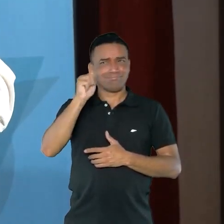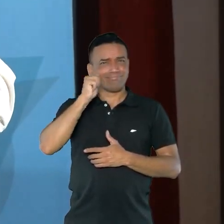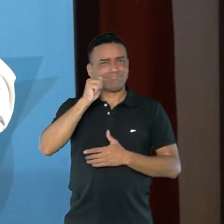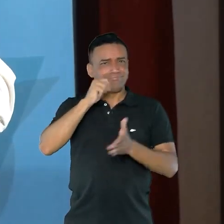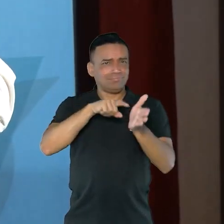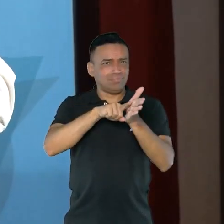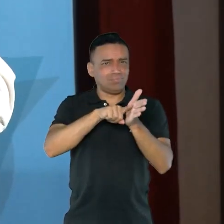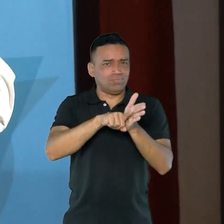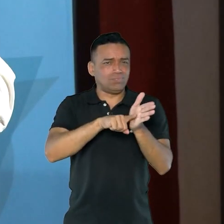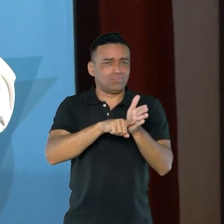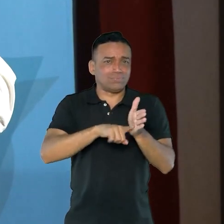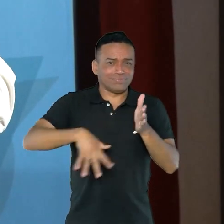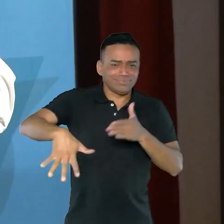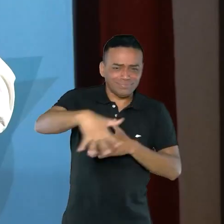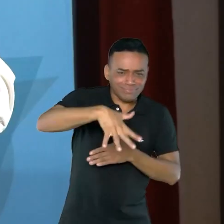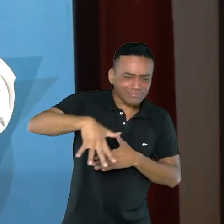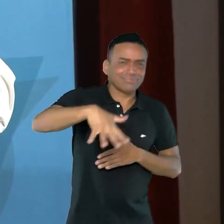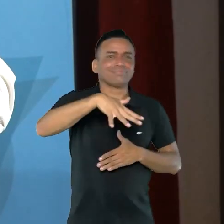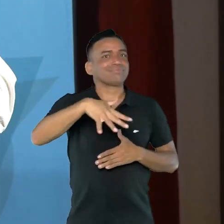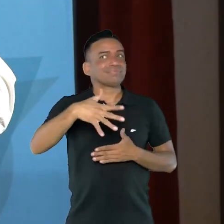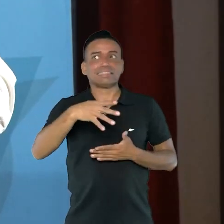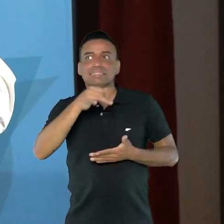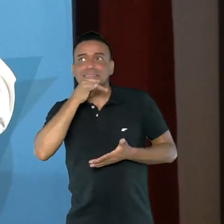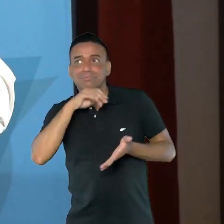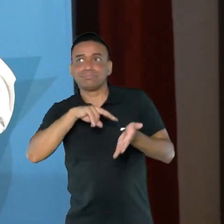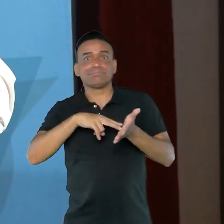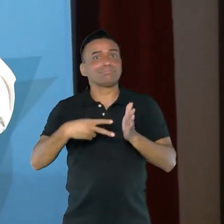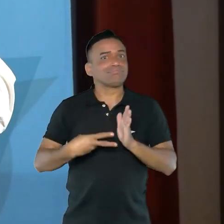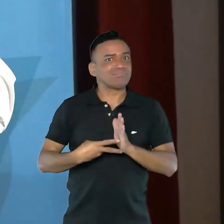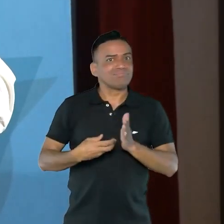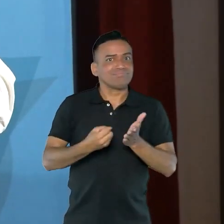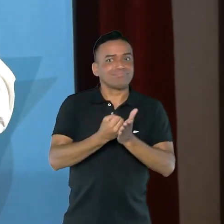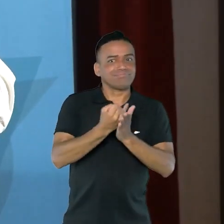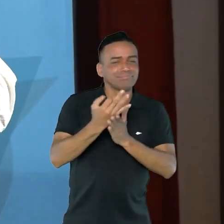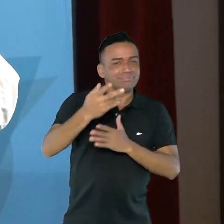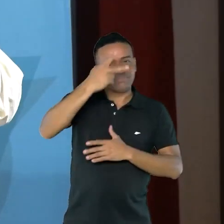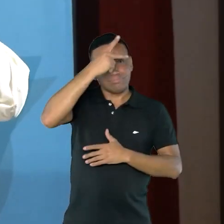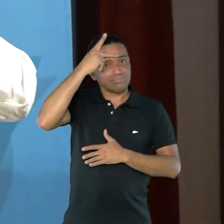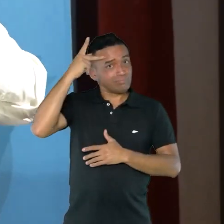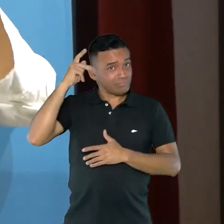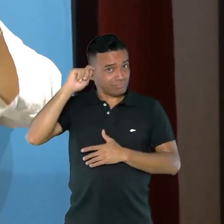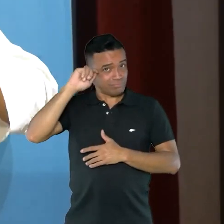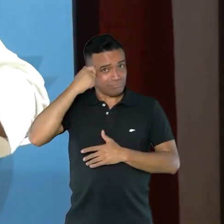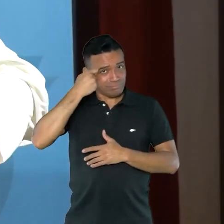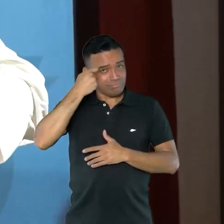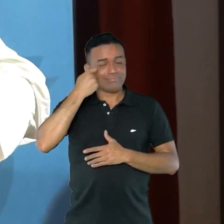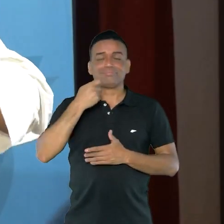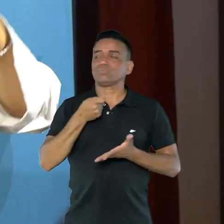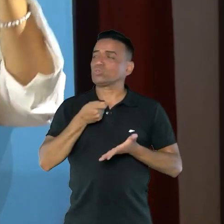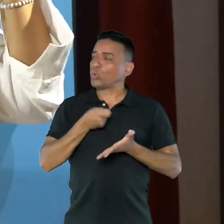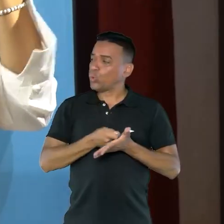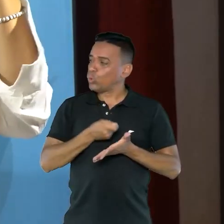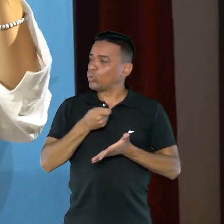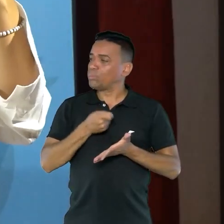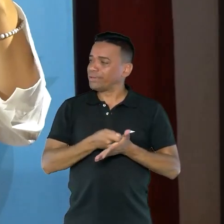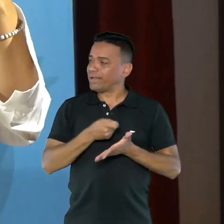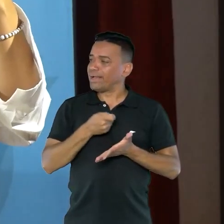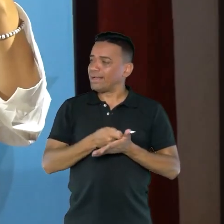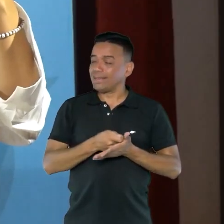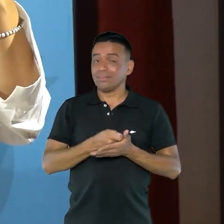pessoas negras foram obrigadas a ter como sobrenome o dono de escravo dos